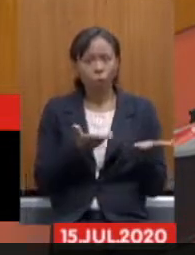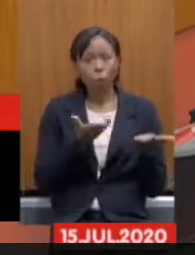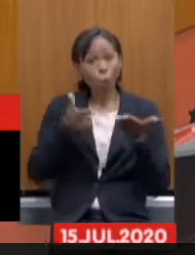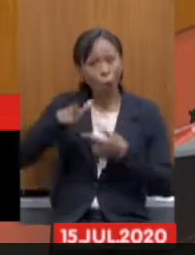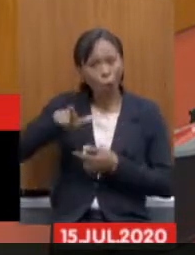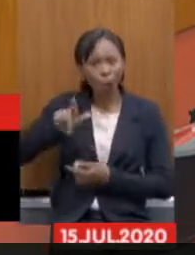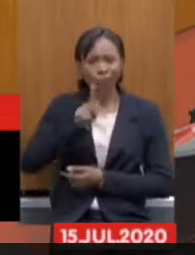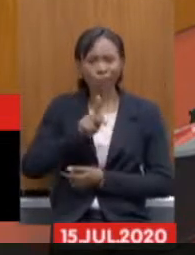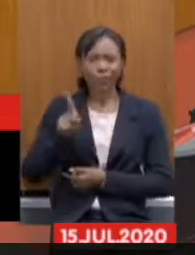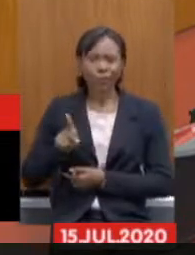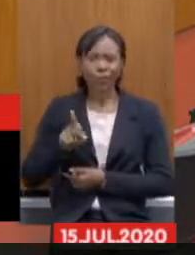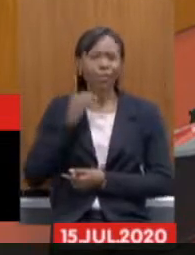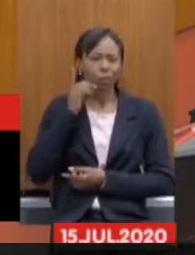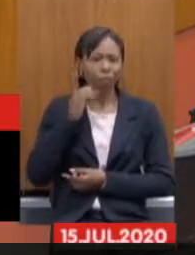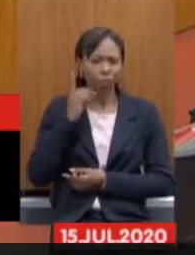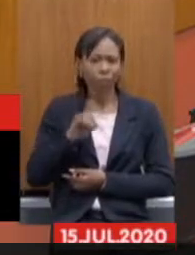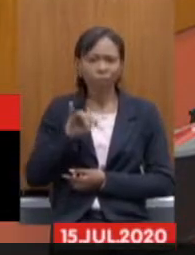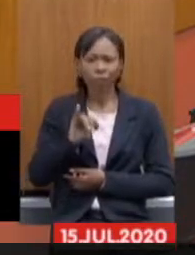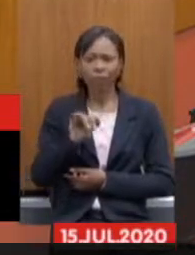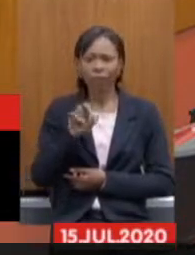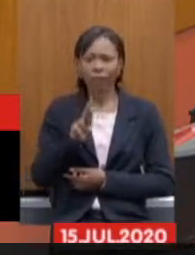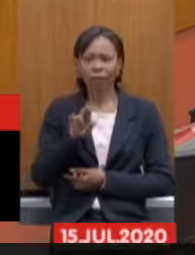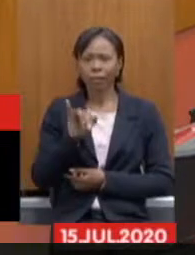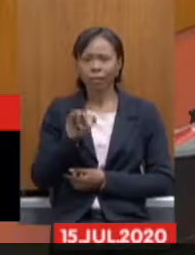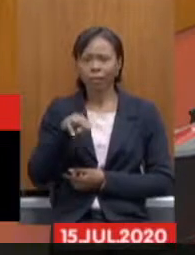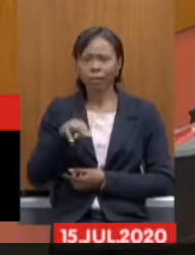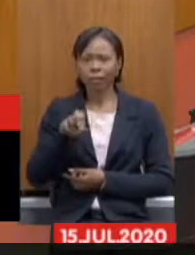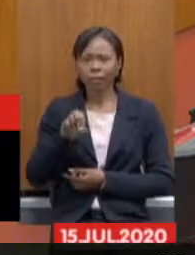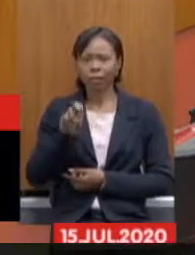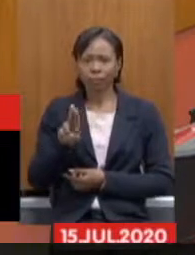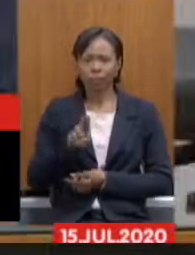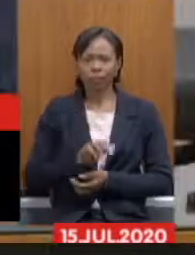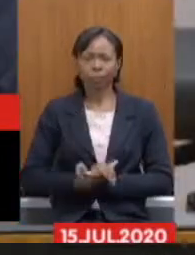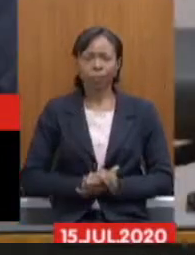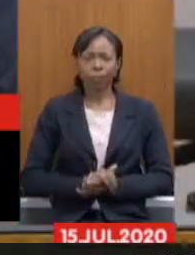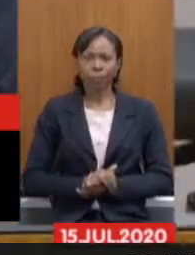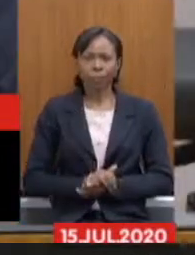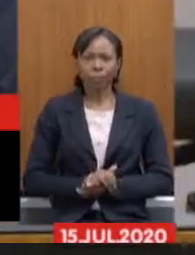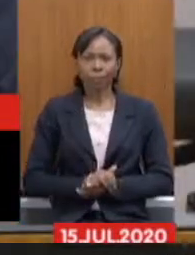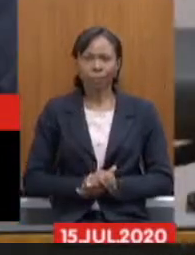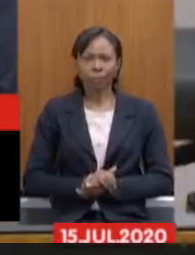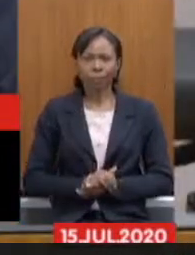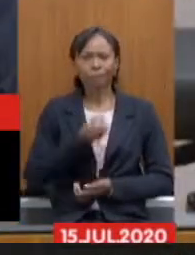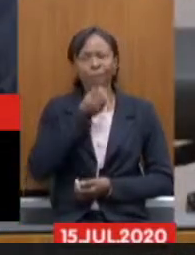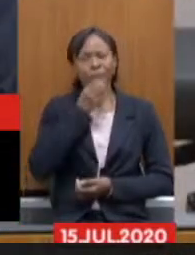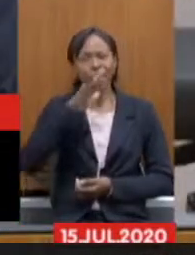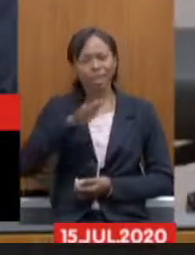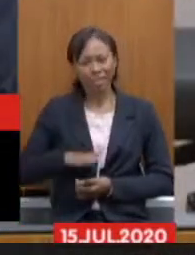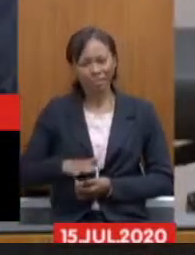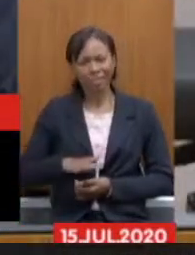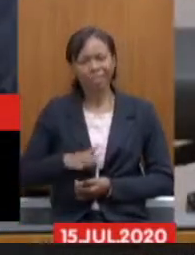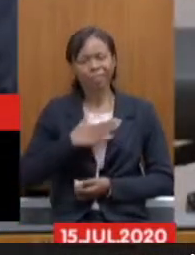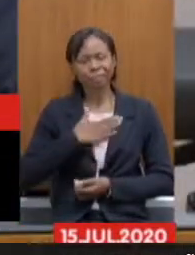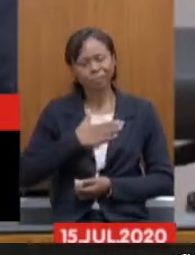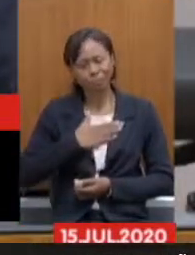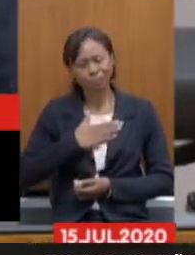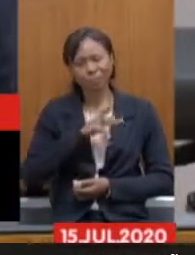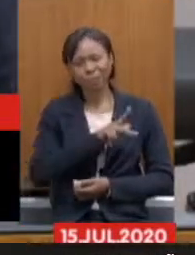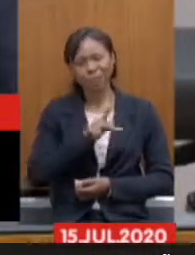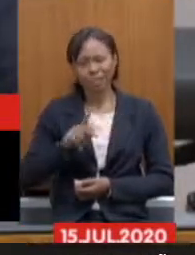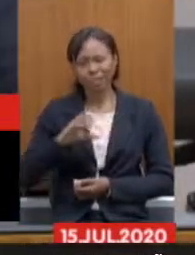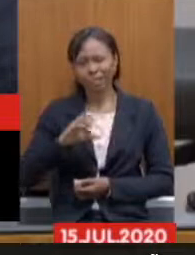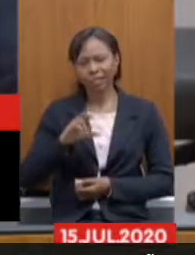outro professor deputado professor irineu oi boa tarde meu presidente